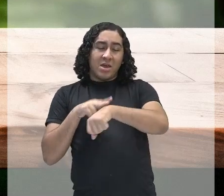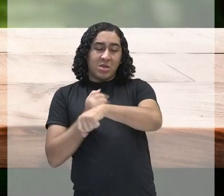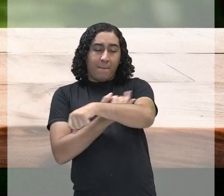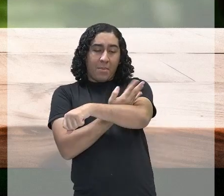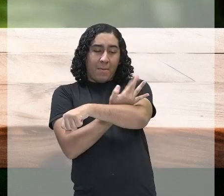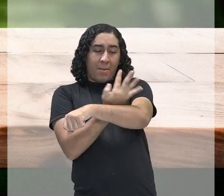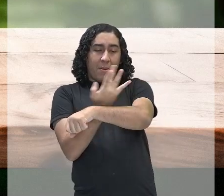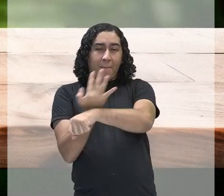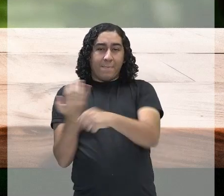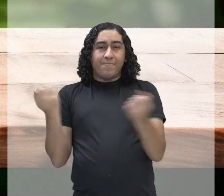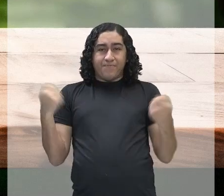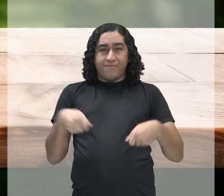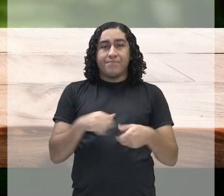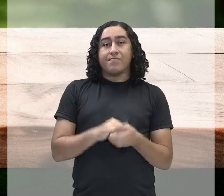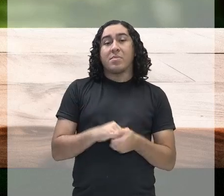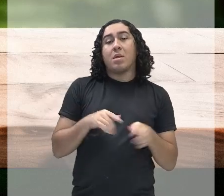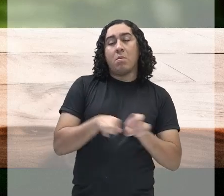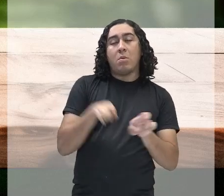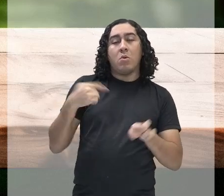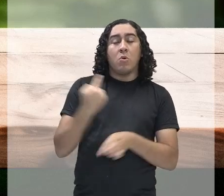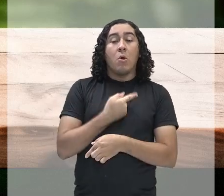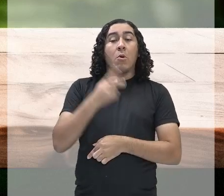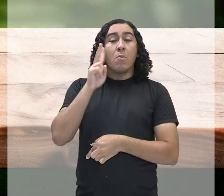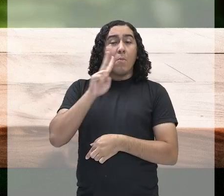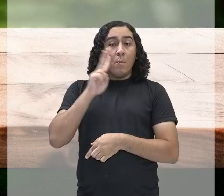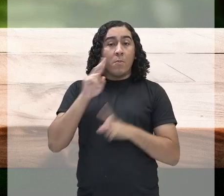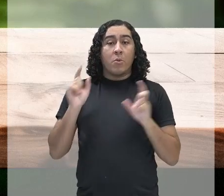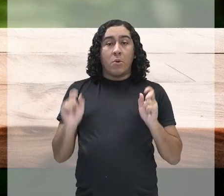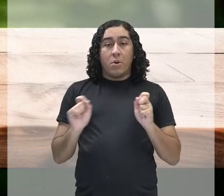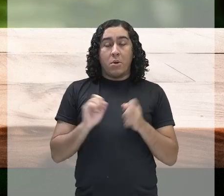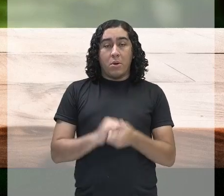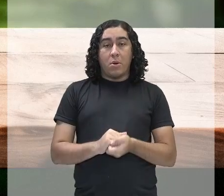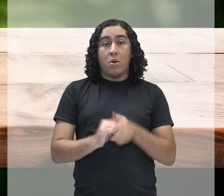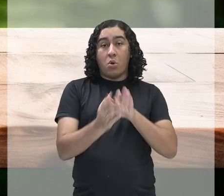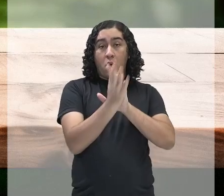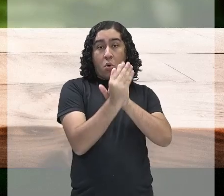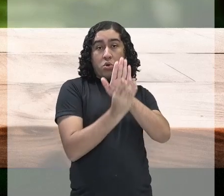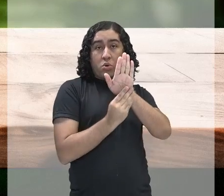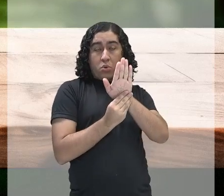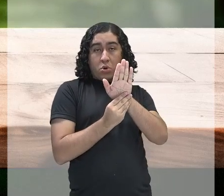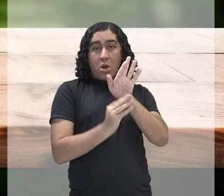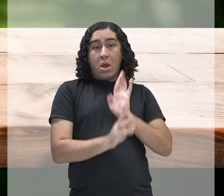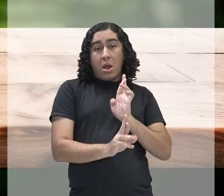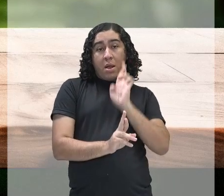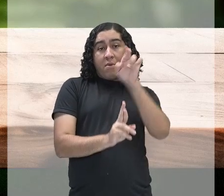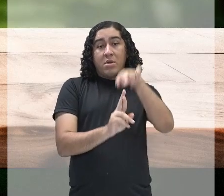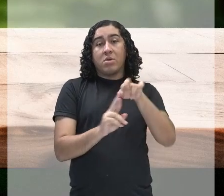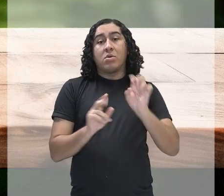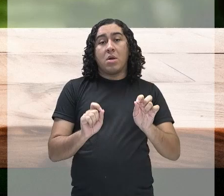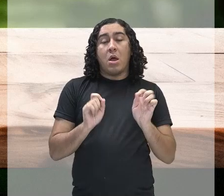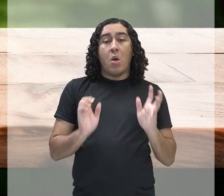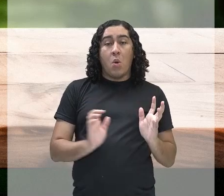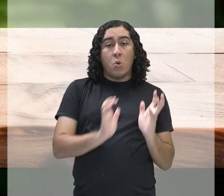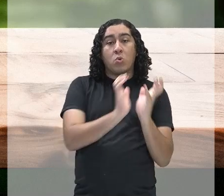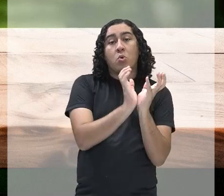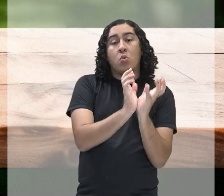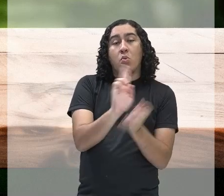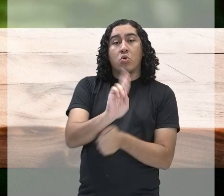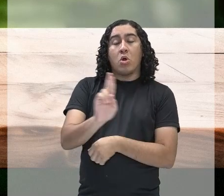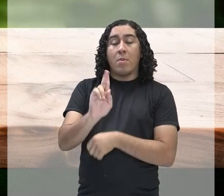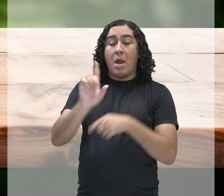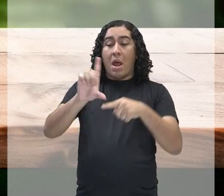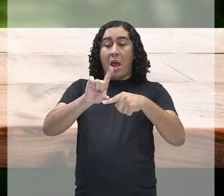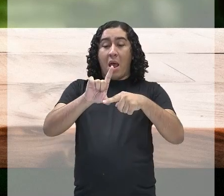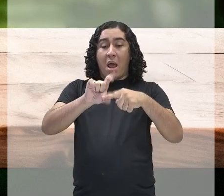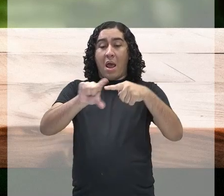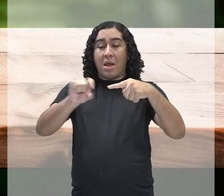aqui, né? Mas a gente vai relembrar ali conteúdos relacionados ao grupo dos anelídeos, né? A